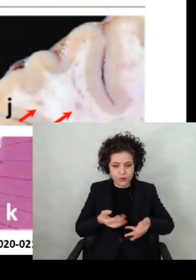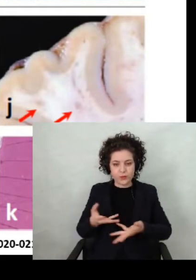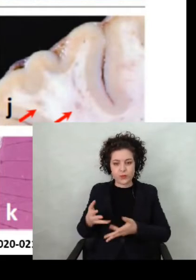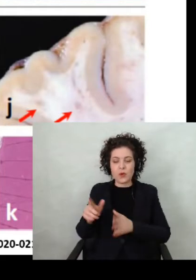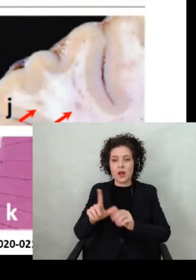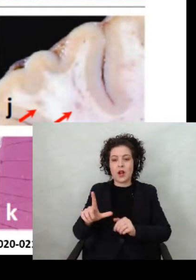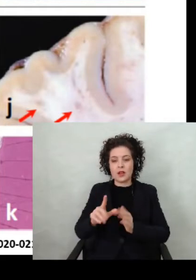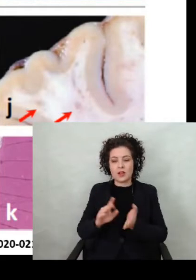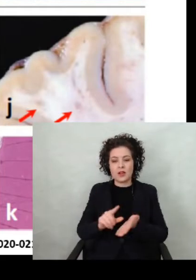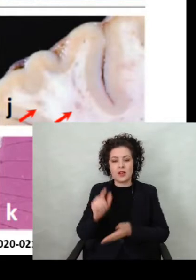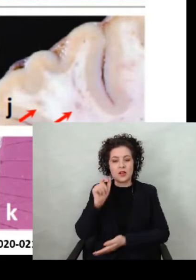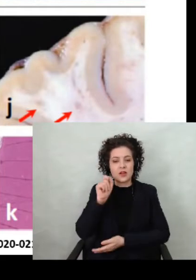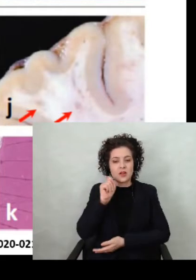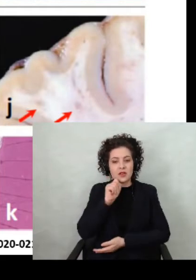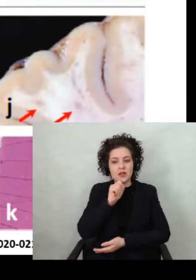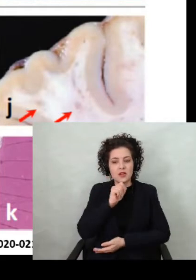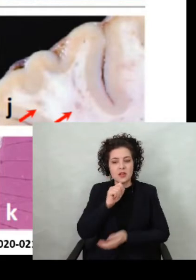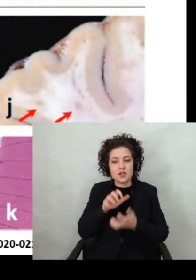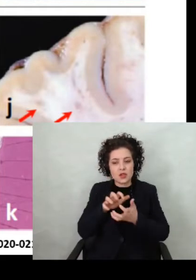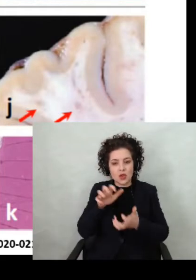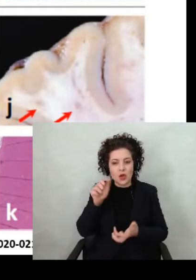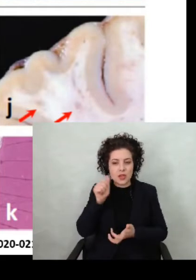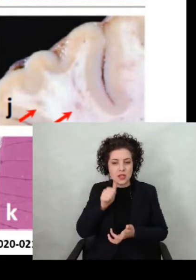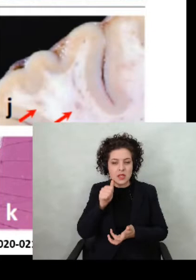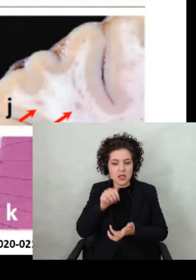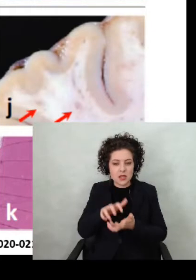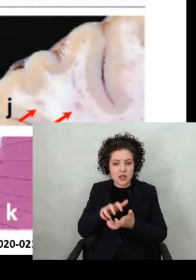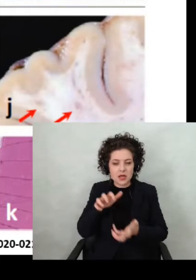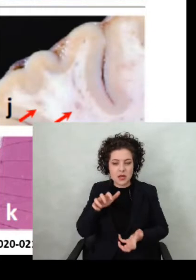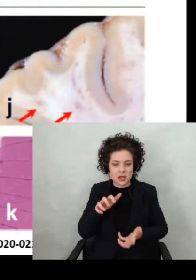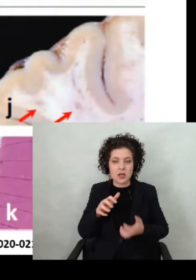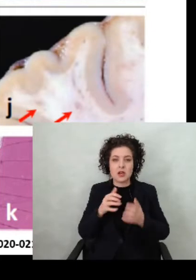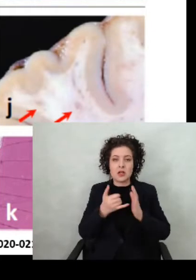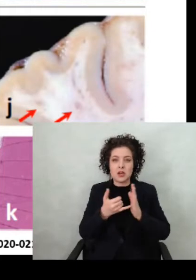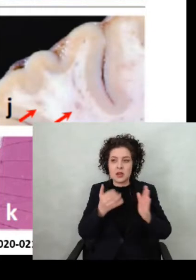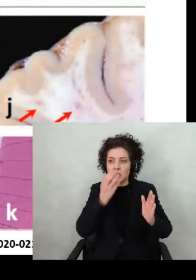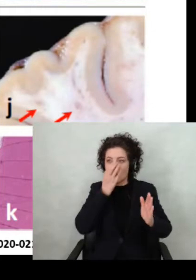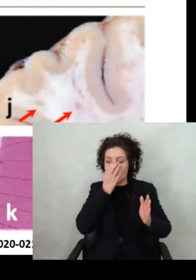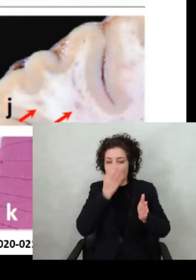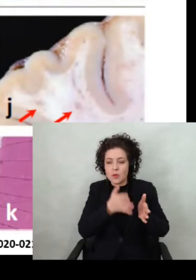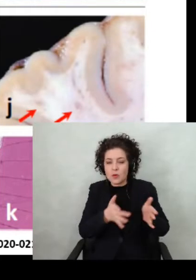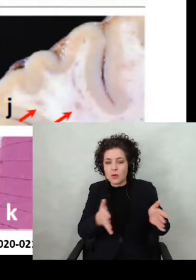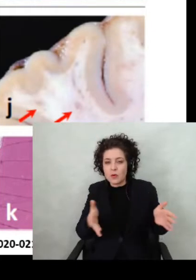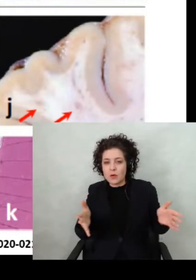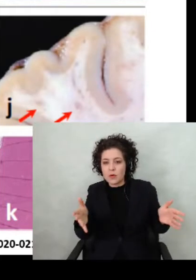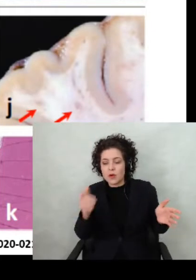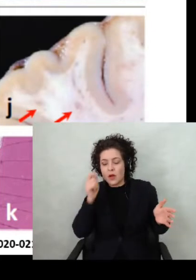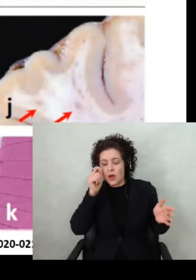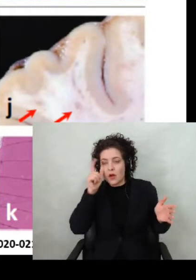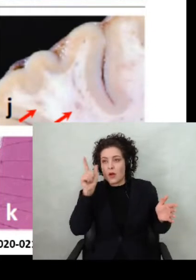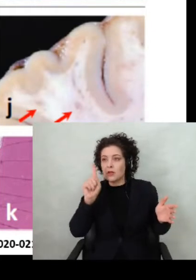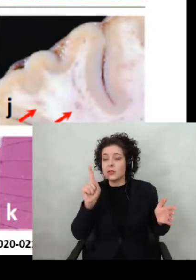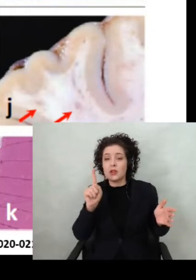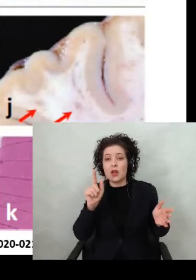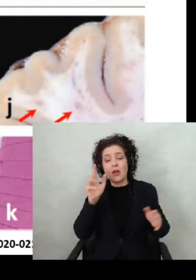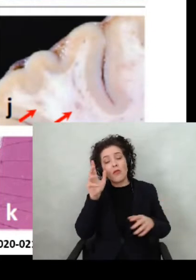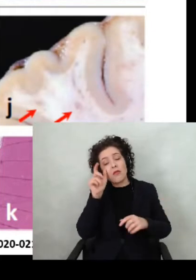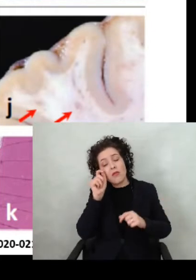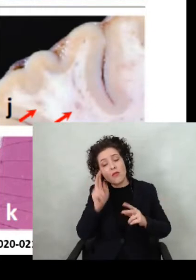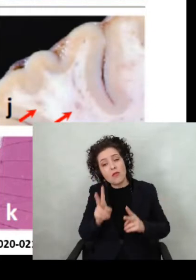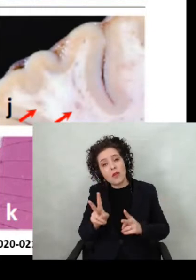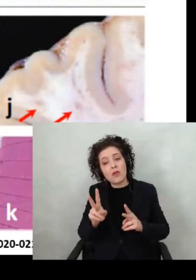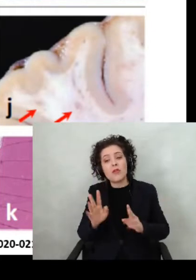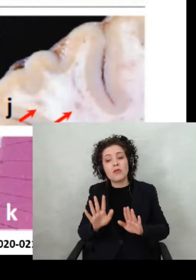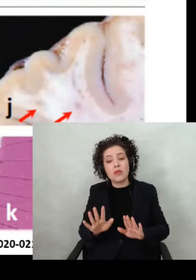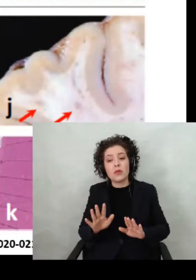senhora idosa que ficou em ventilação mecânica por um longo período e não acordou, e quando eles